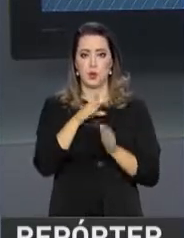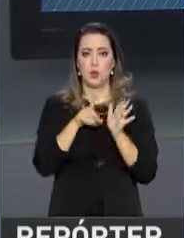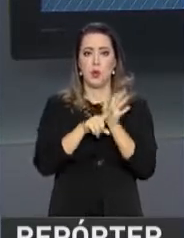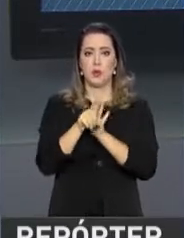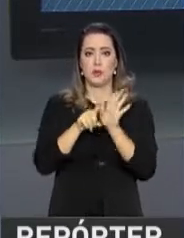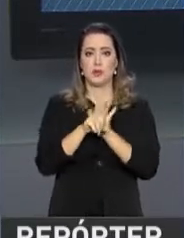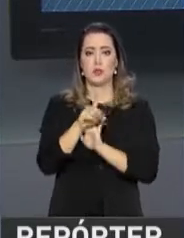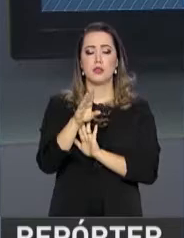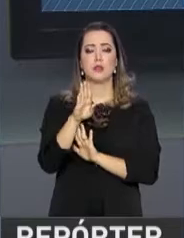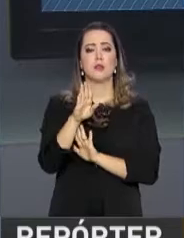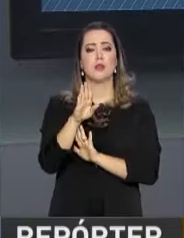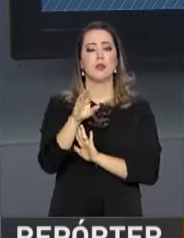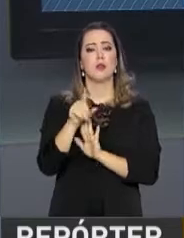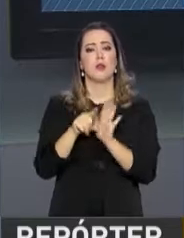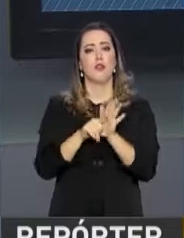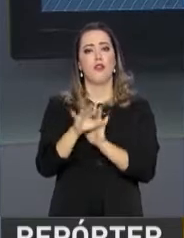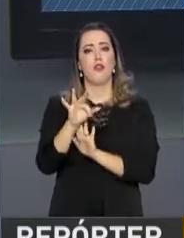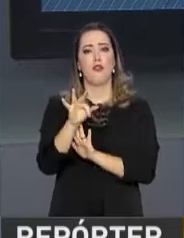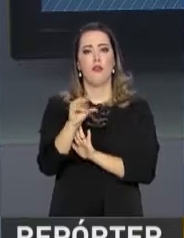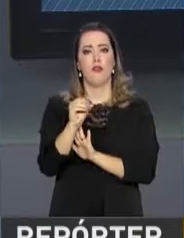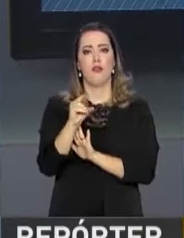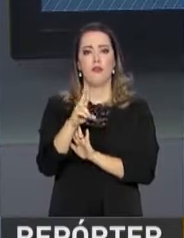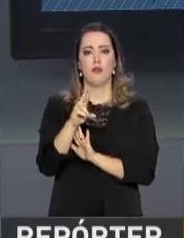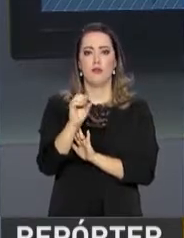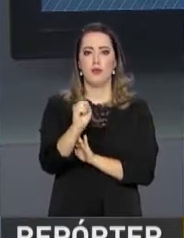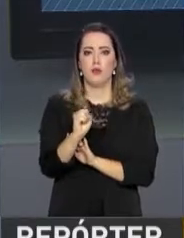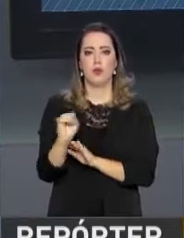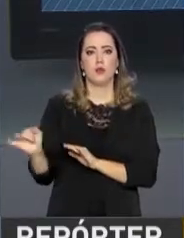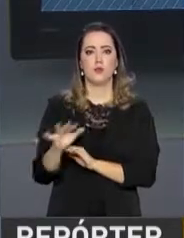A estimativa de inflação também foi mantida em